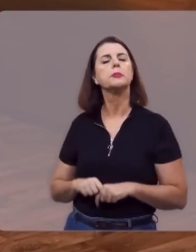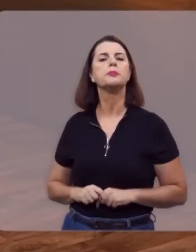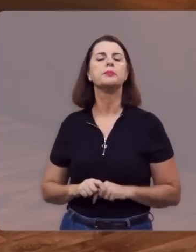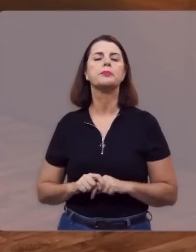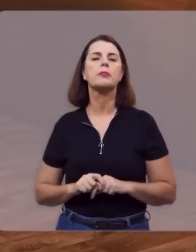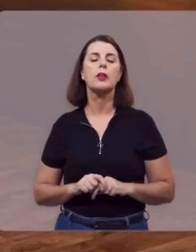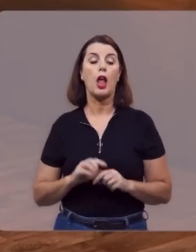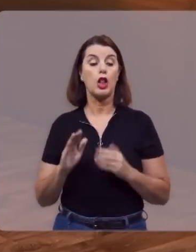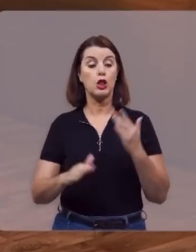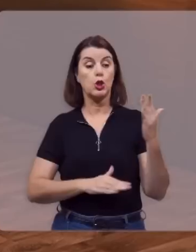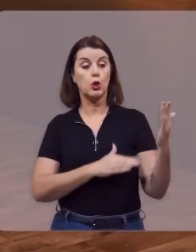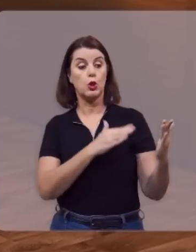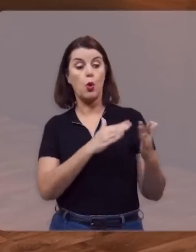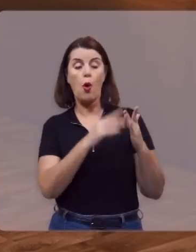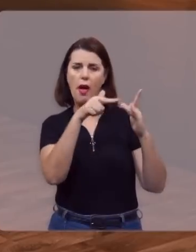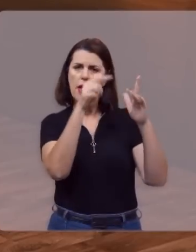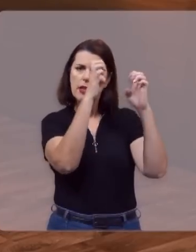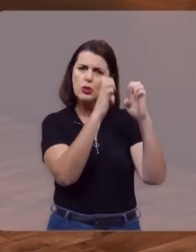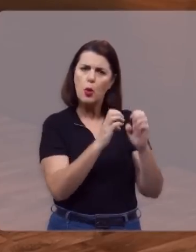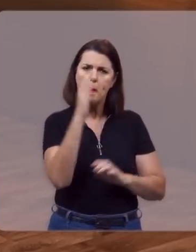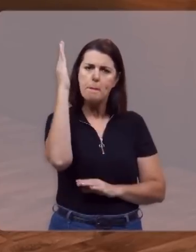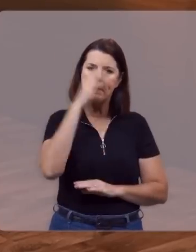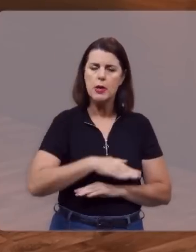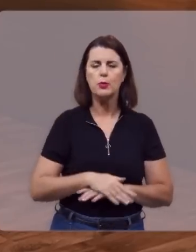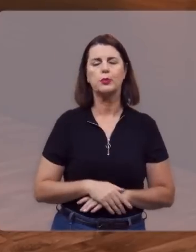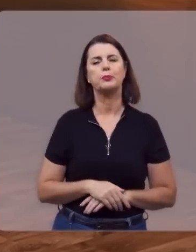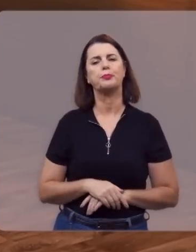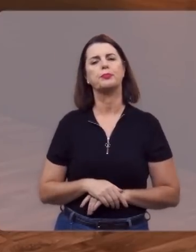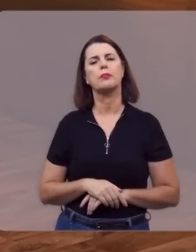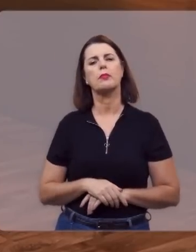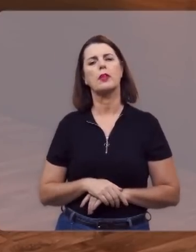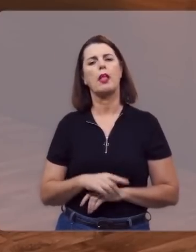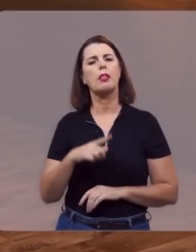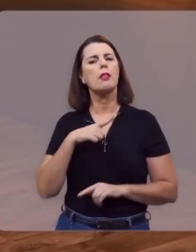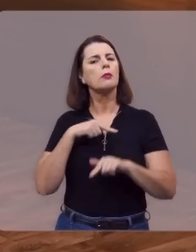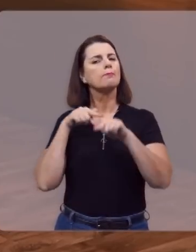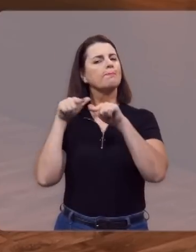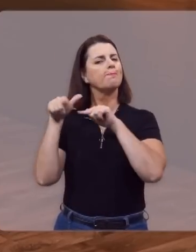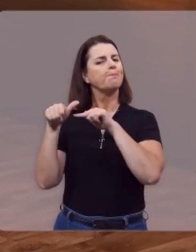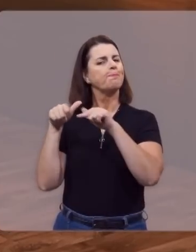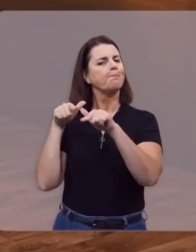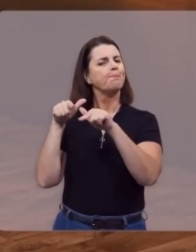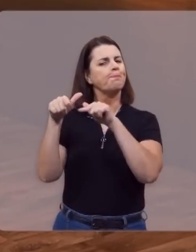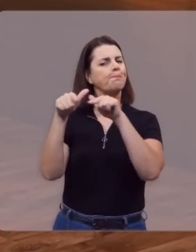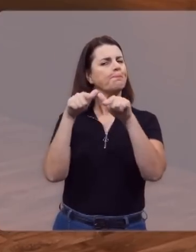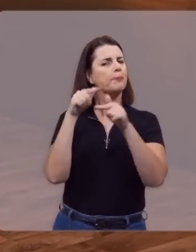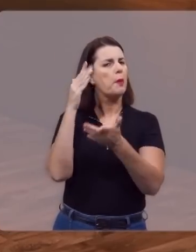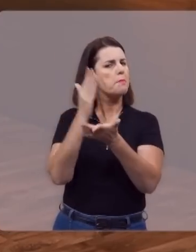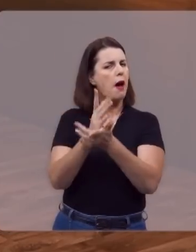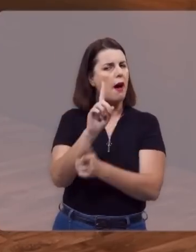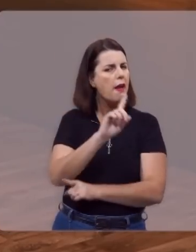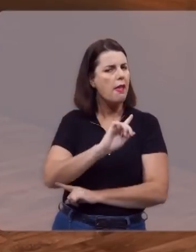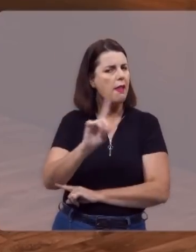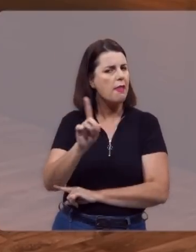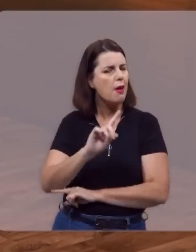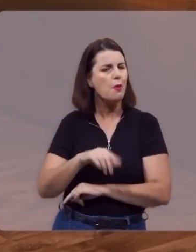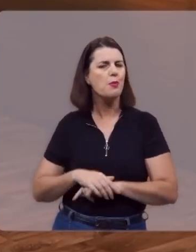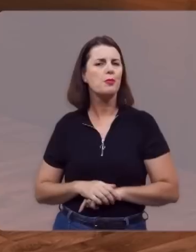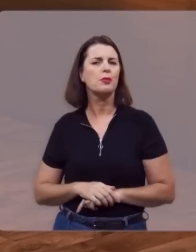E toda essa estrutura maligna está agindo sem pausa, sem